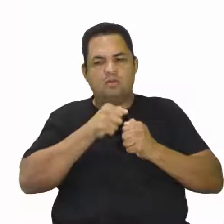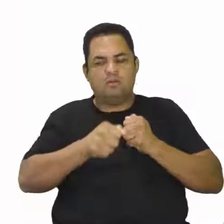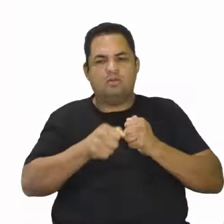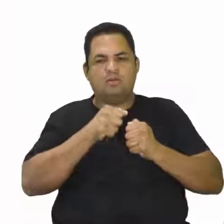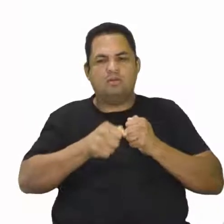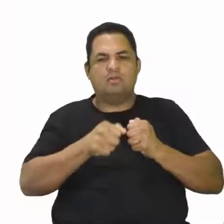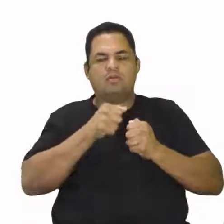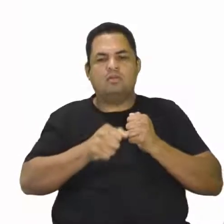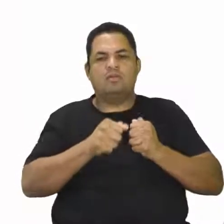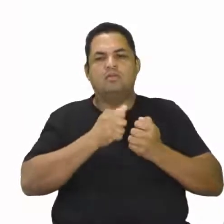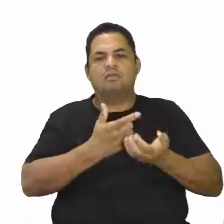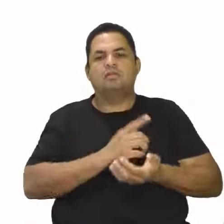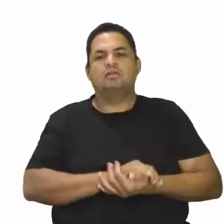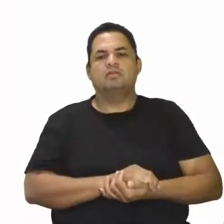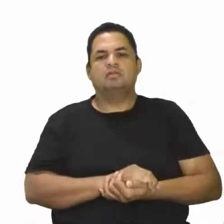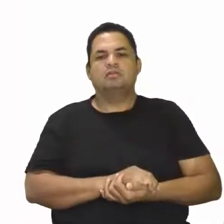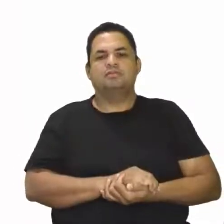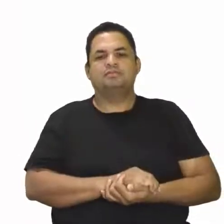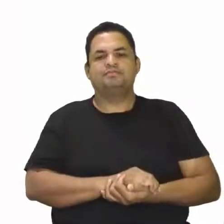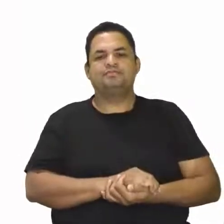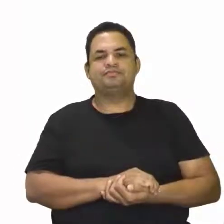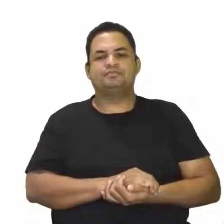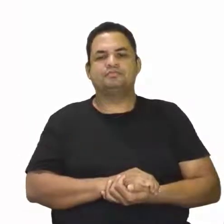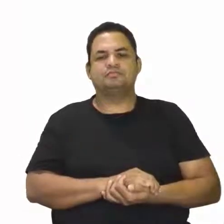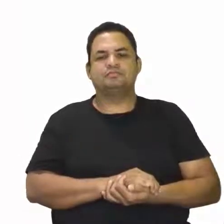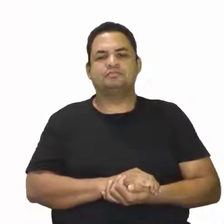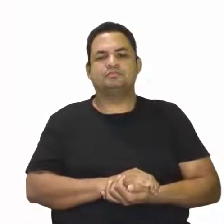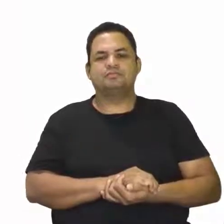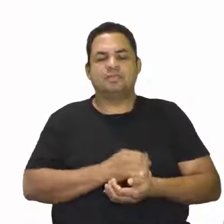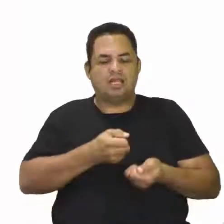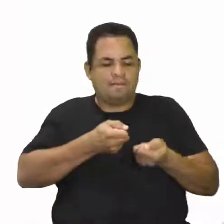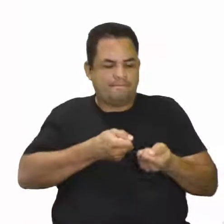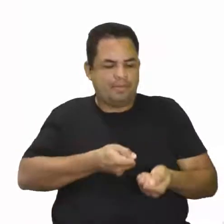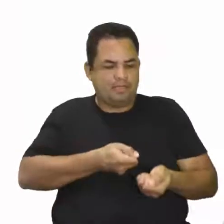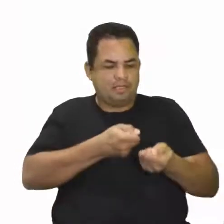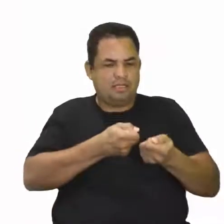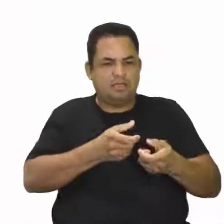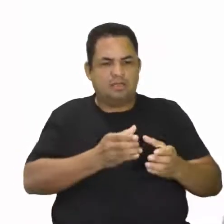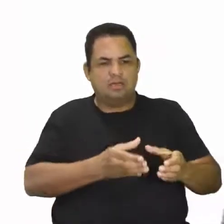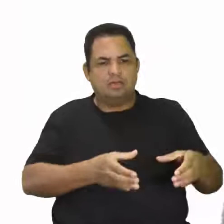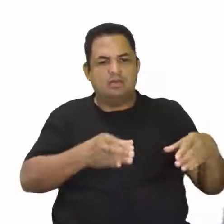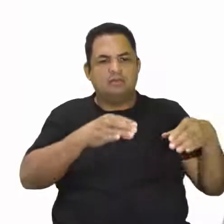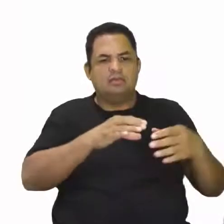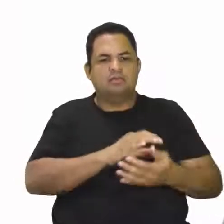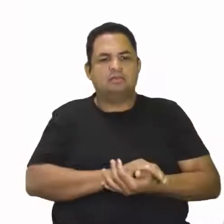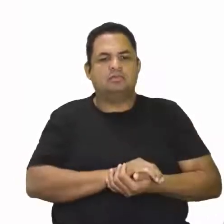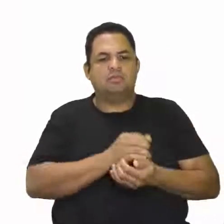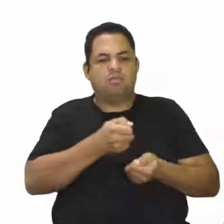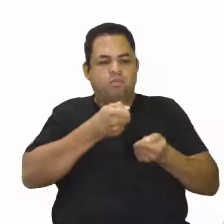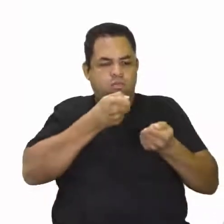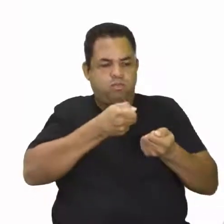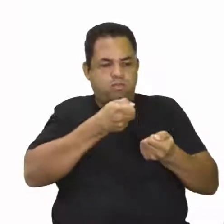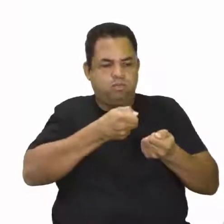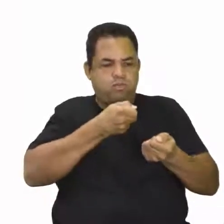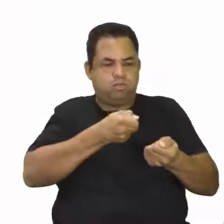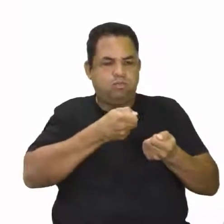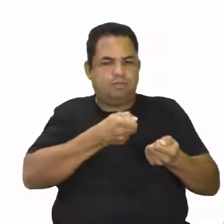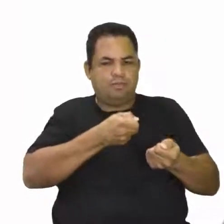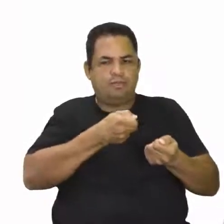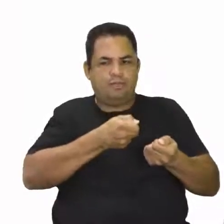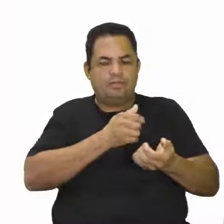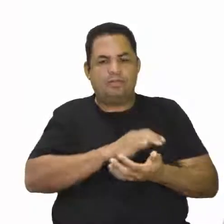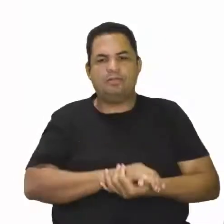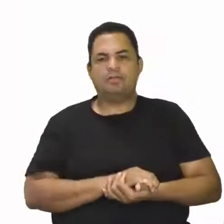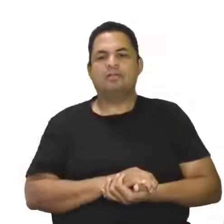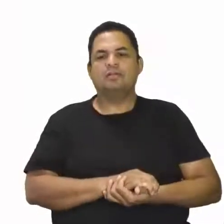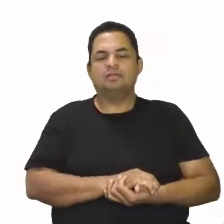Ralhador, que é o ralador, la olla, que é a panela. E aí, la olla de presión, que é a panela de pressão.